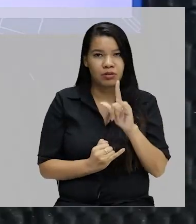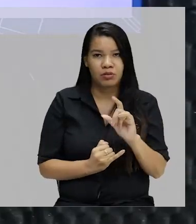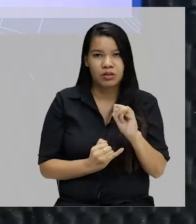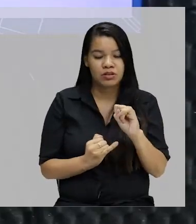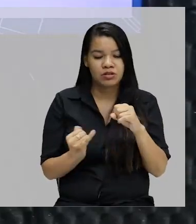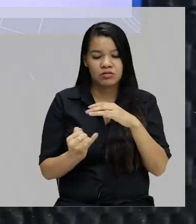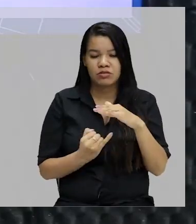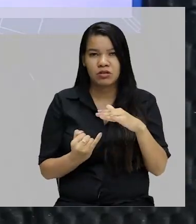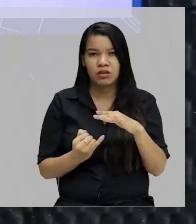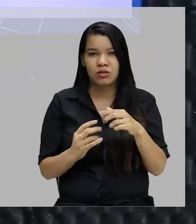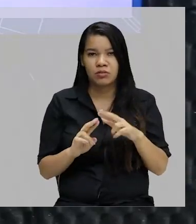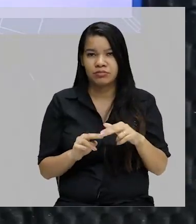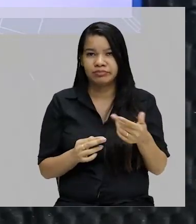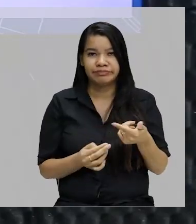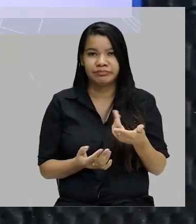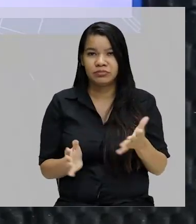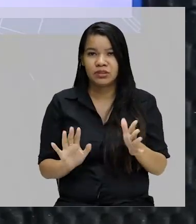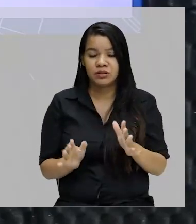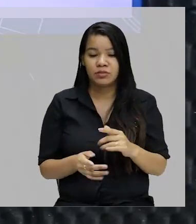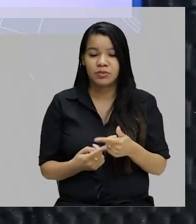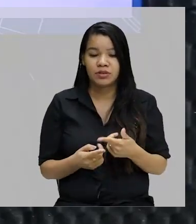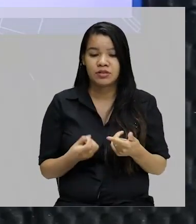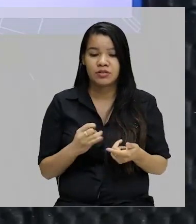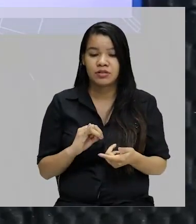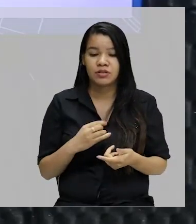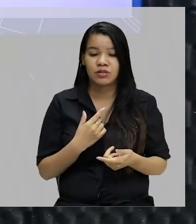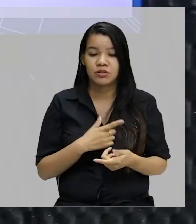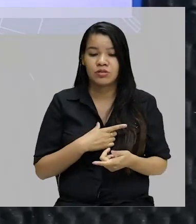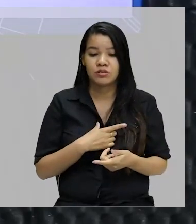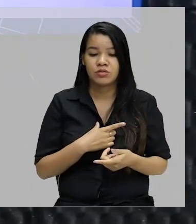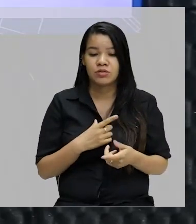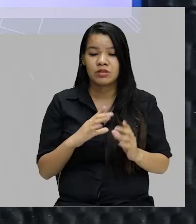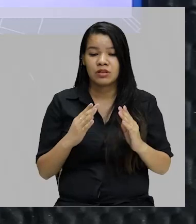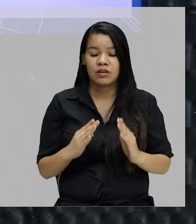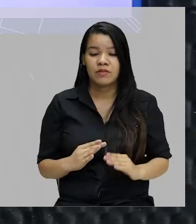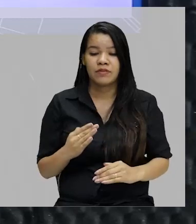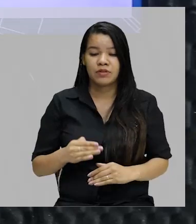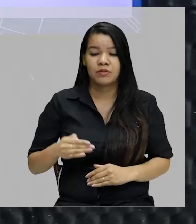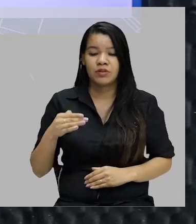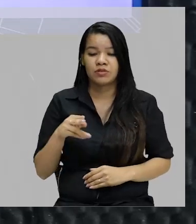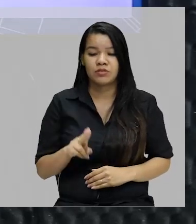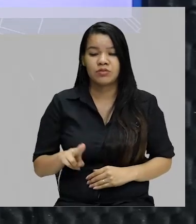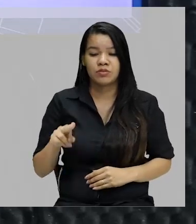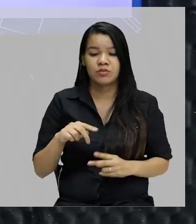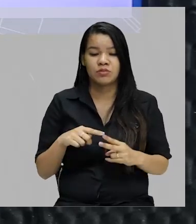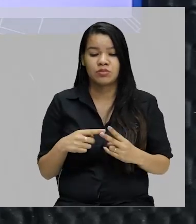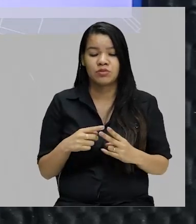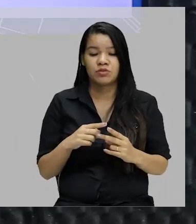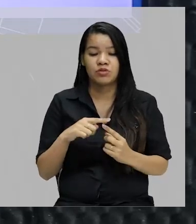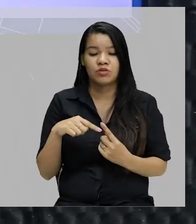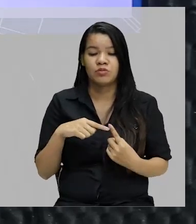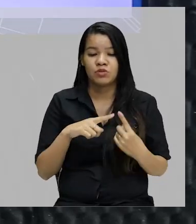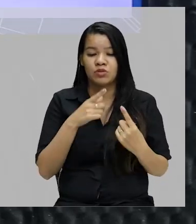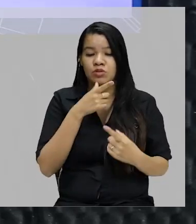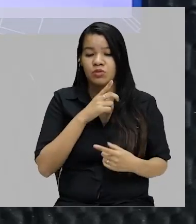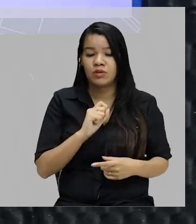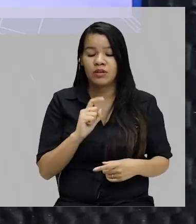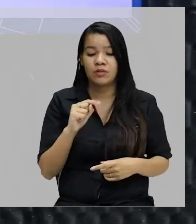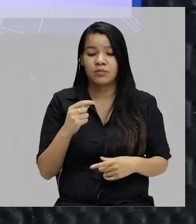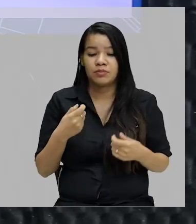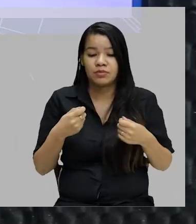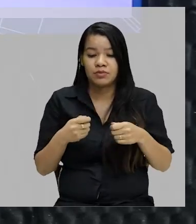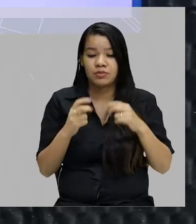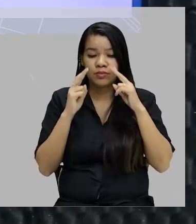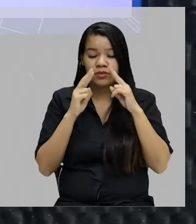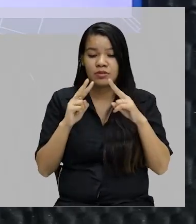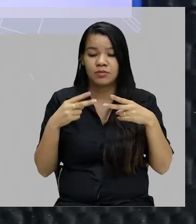Por quê? Porque se nós considerarmos a frequência de uso de ambos os estilos de linguagem, é possível observar que a linguagem coloquial